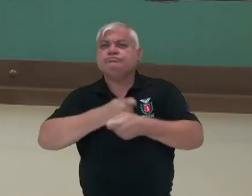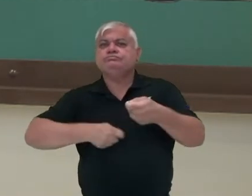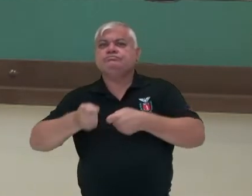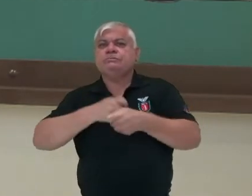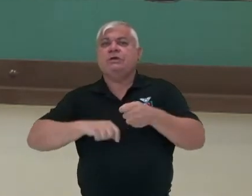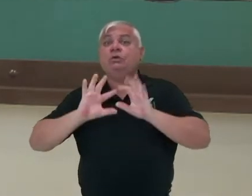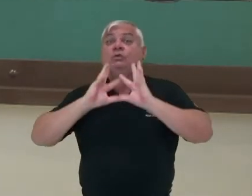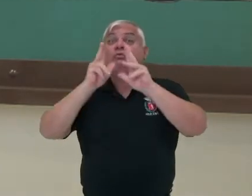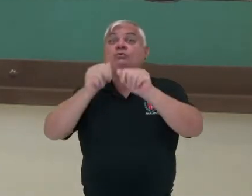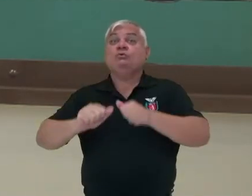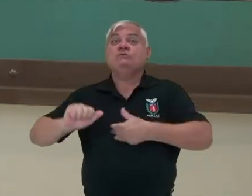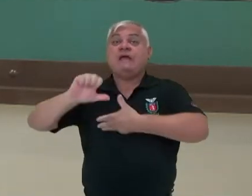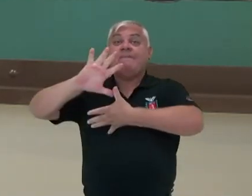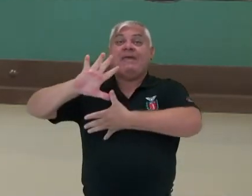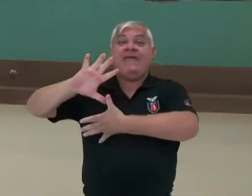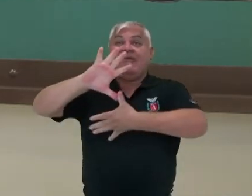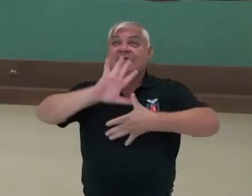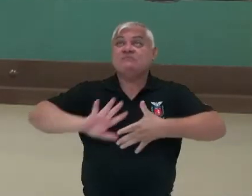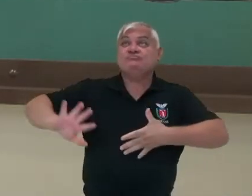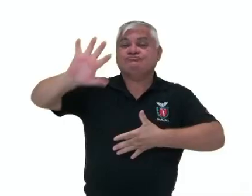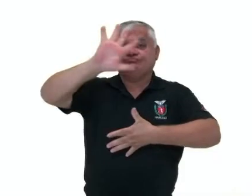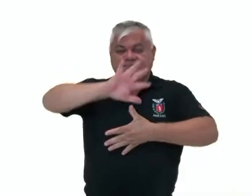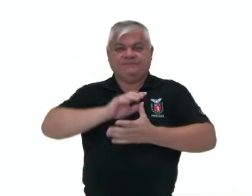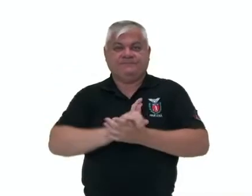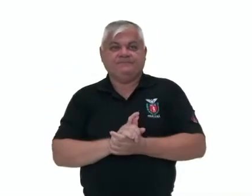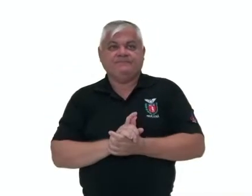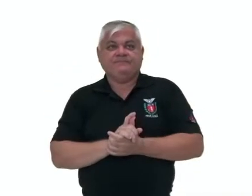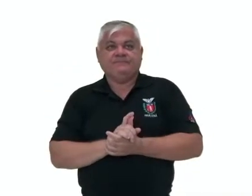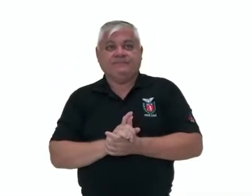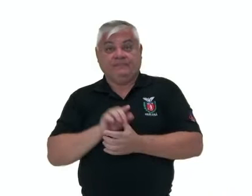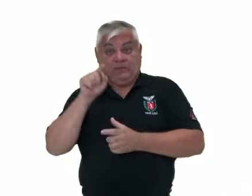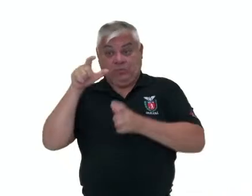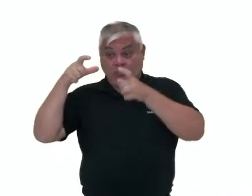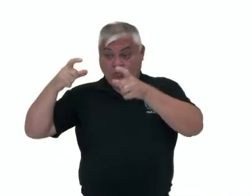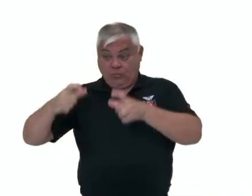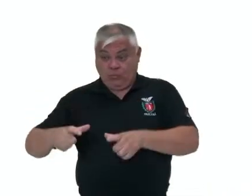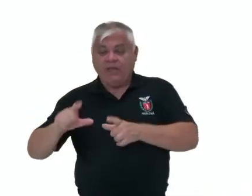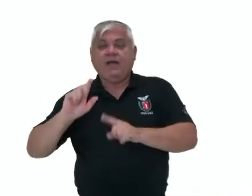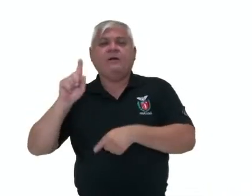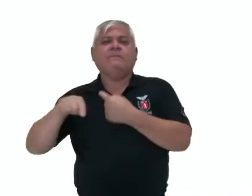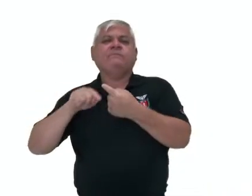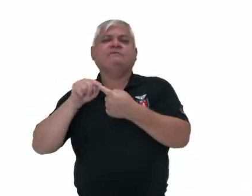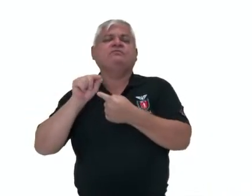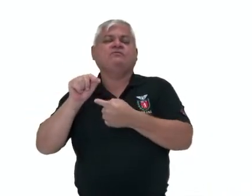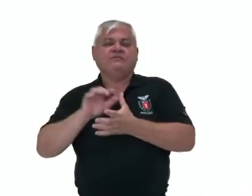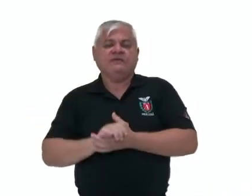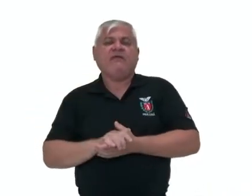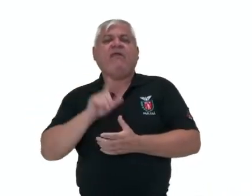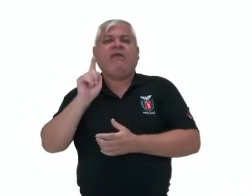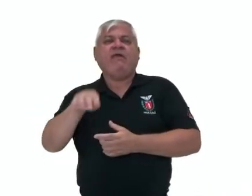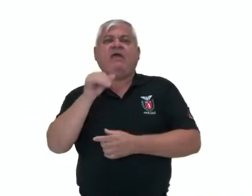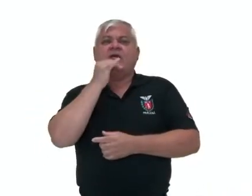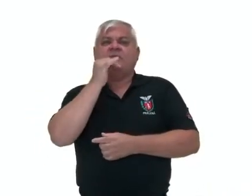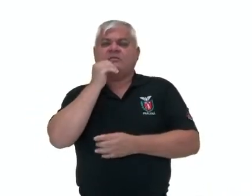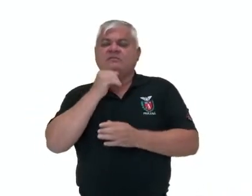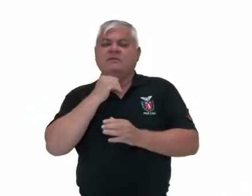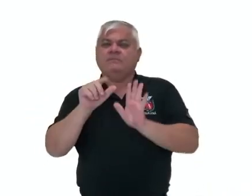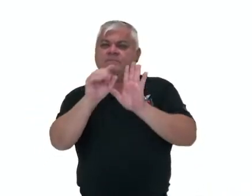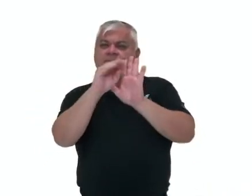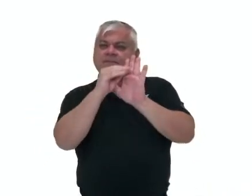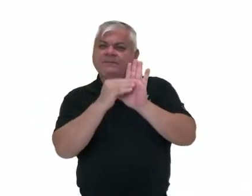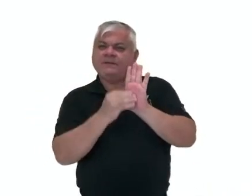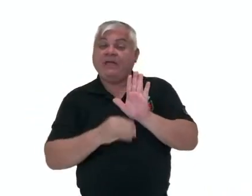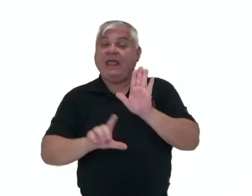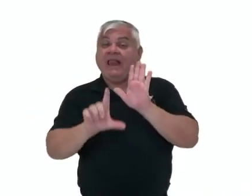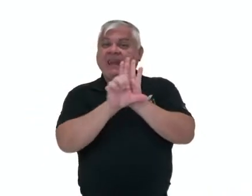na América. O Conselho das Índias, que tinha como objetivo principal a elaboração de leis para as